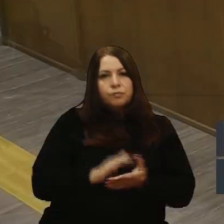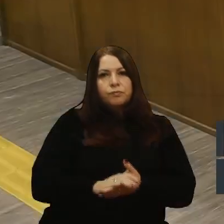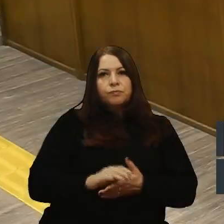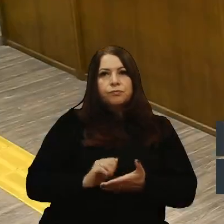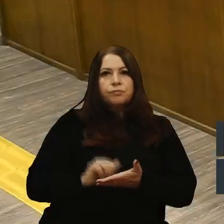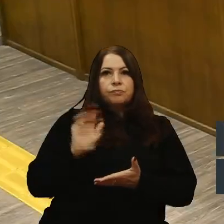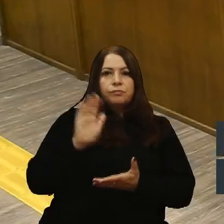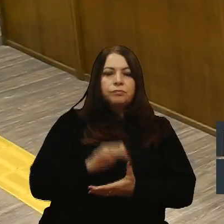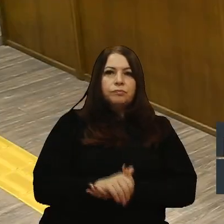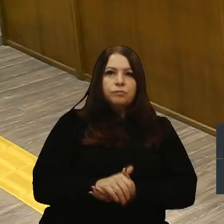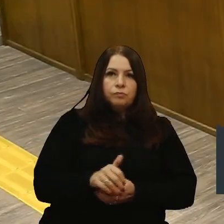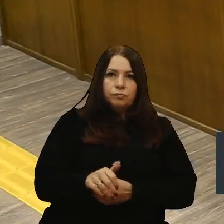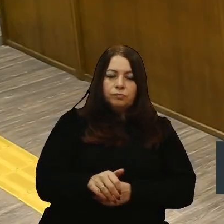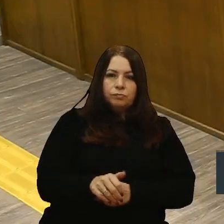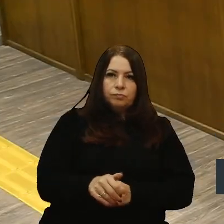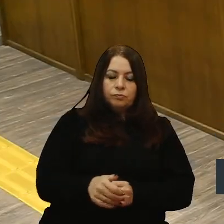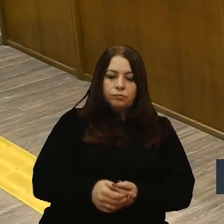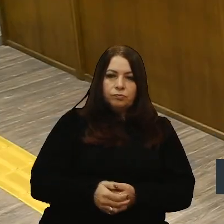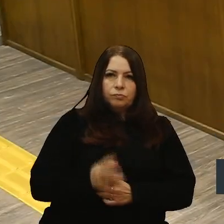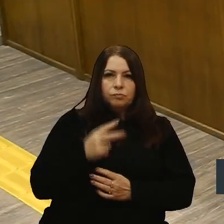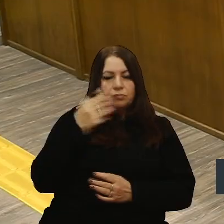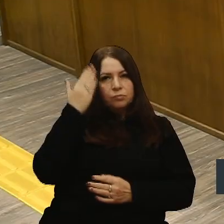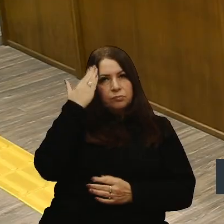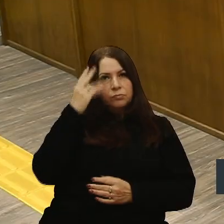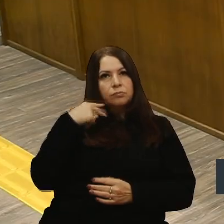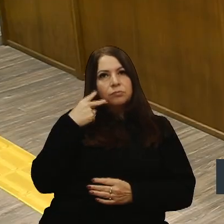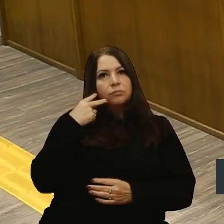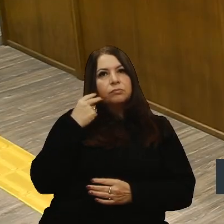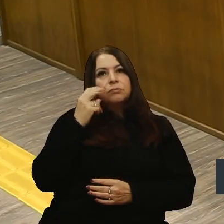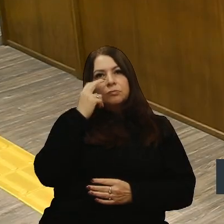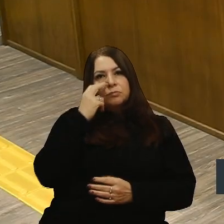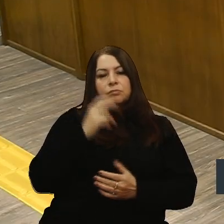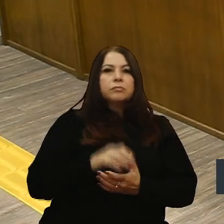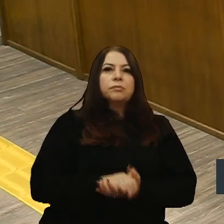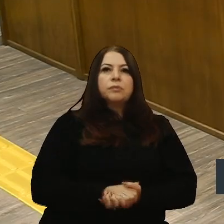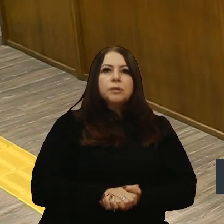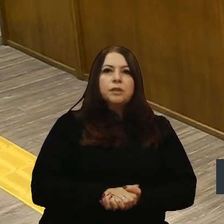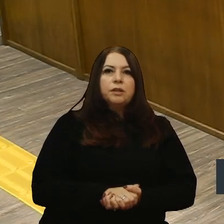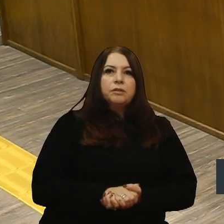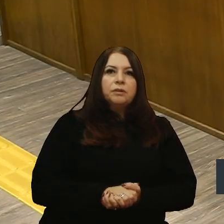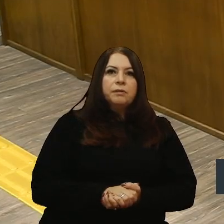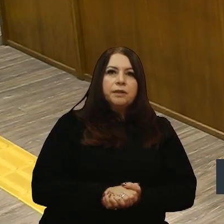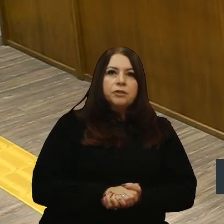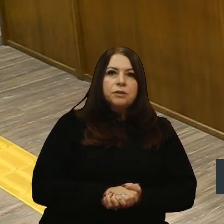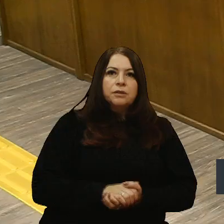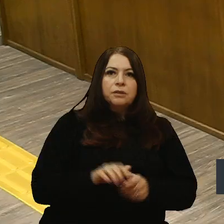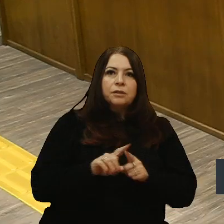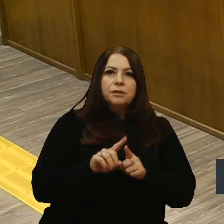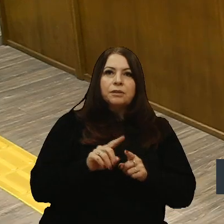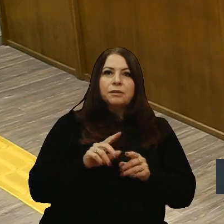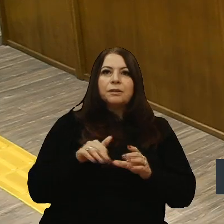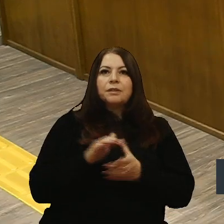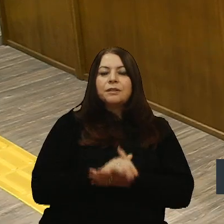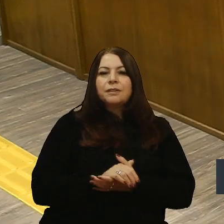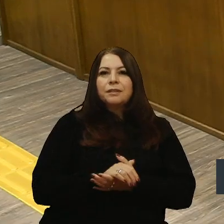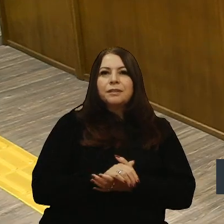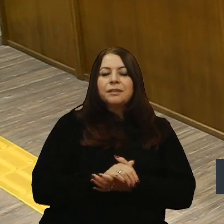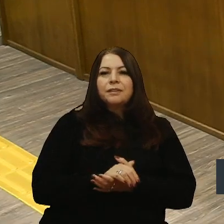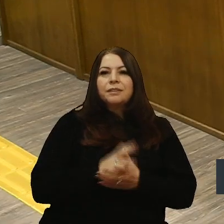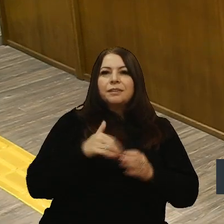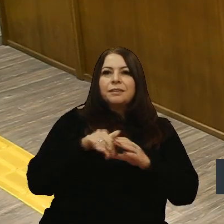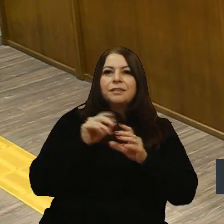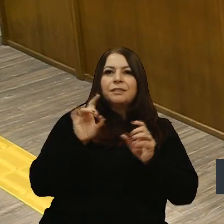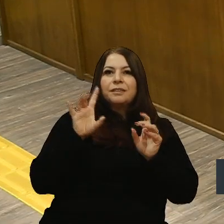Declaração de líder, bancada do PSB, Obrigado, senhor presidente. vereadora Andressa Malman. Na sequência, também uma declaração de líder